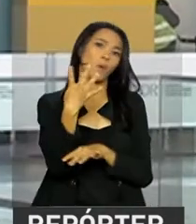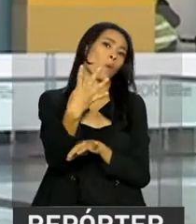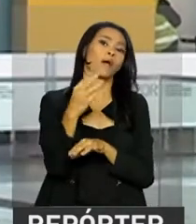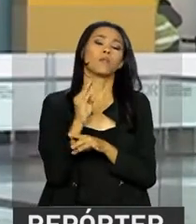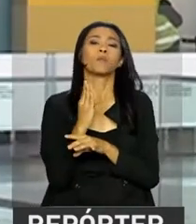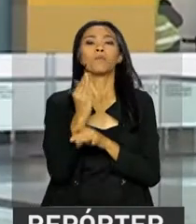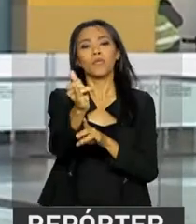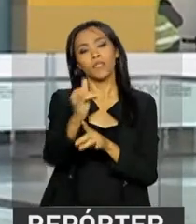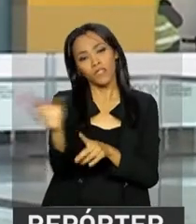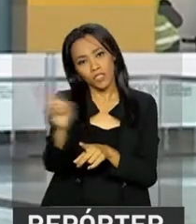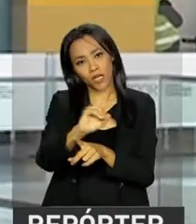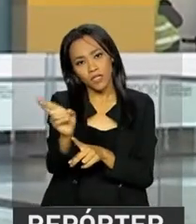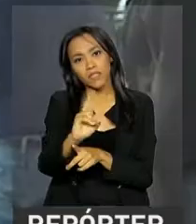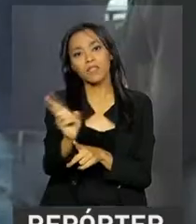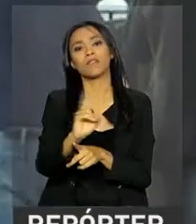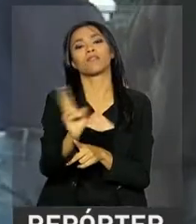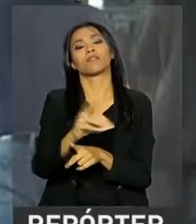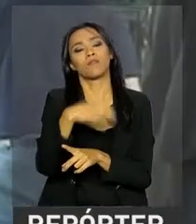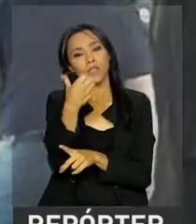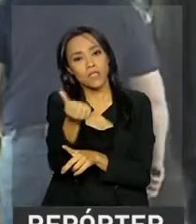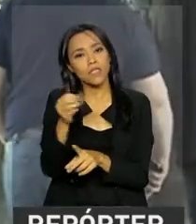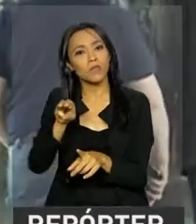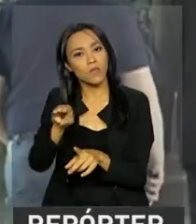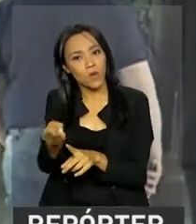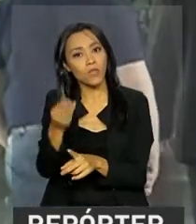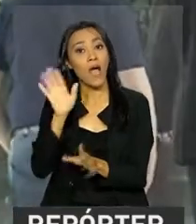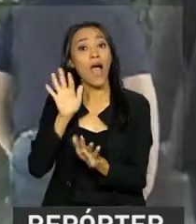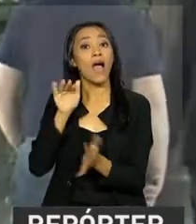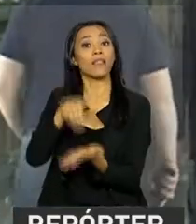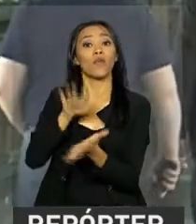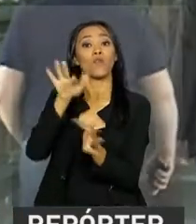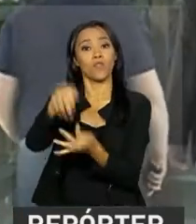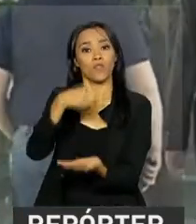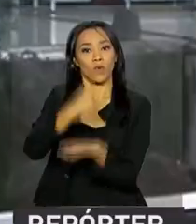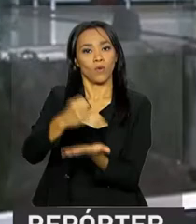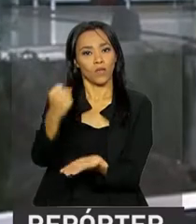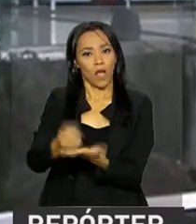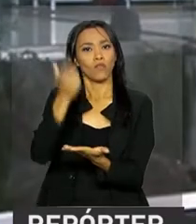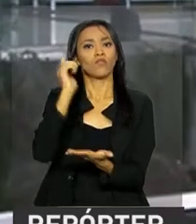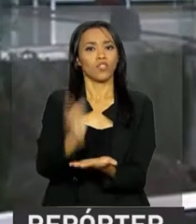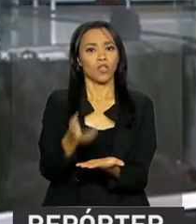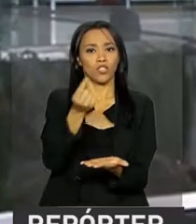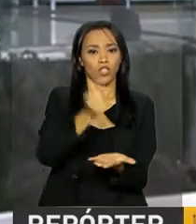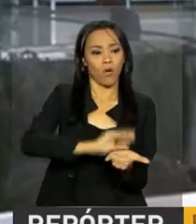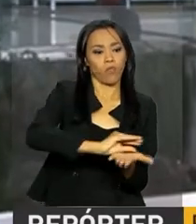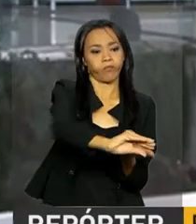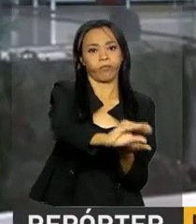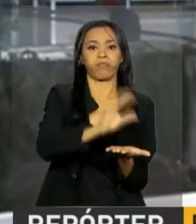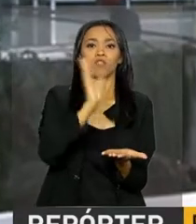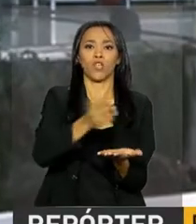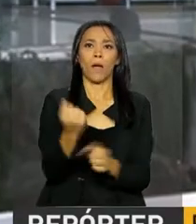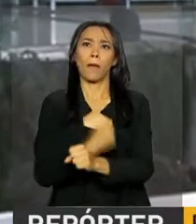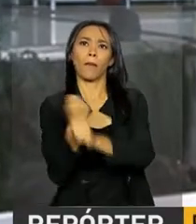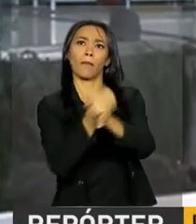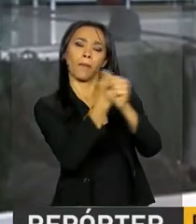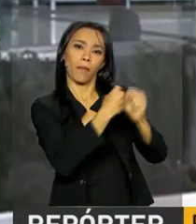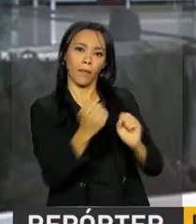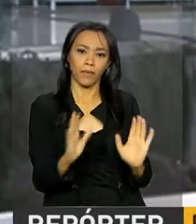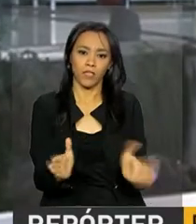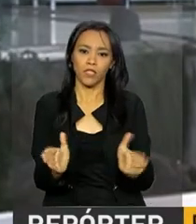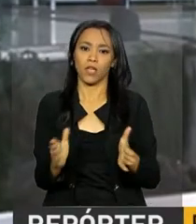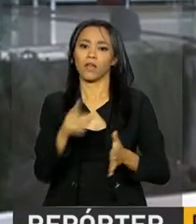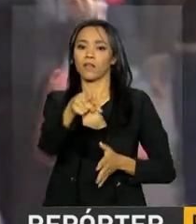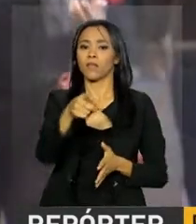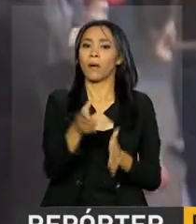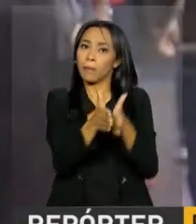de reais dos 6 bilhões previstos até o fim do contrato já foram investidos conforme vai aumentando o número de passageiros a gente tem a obrigação de fazer